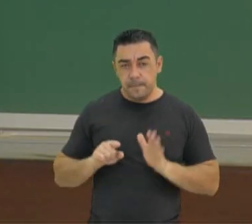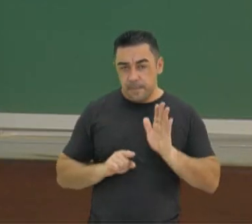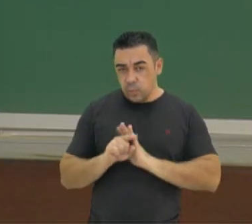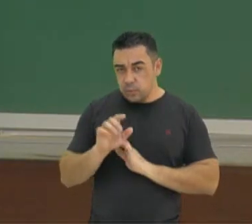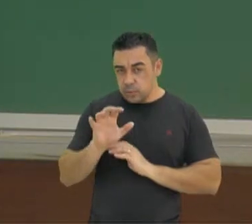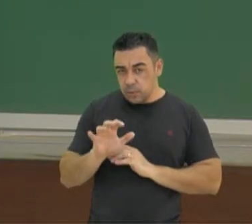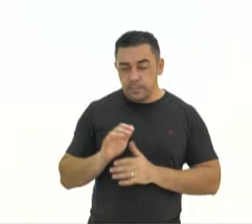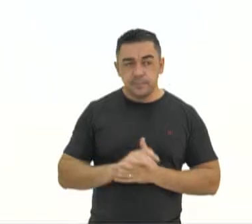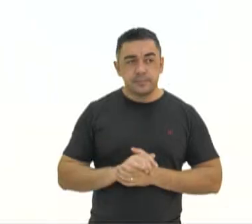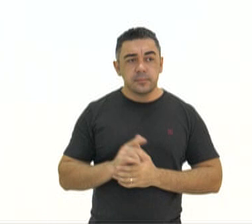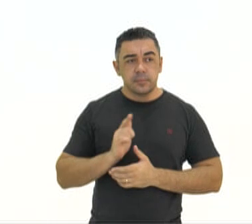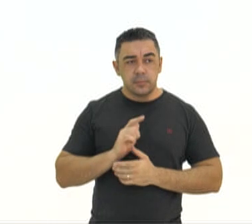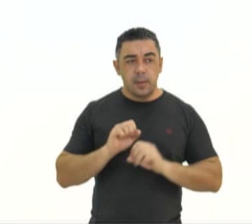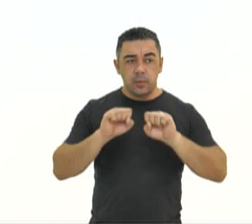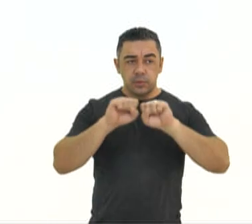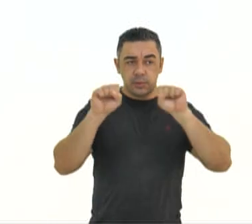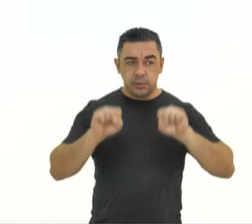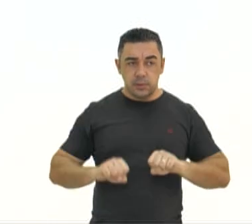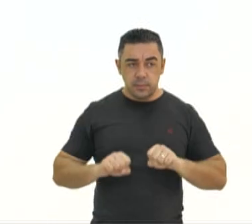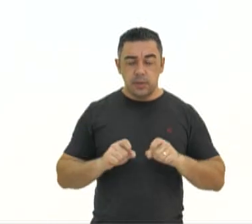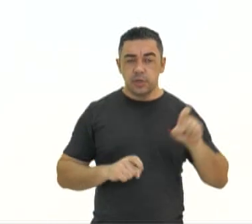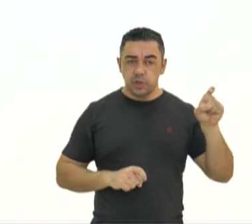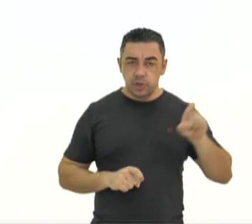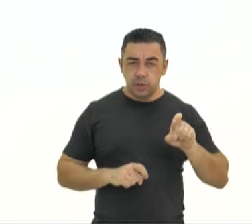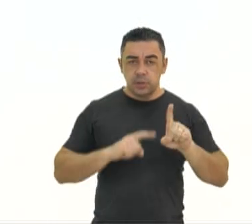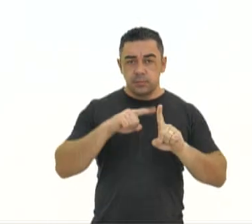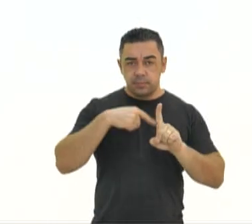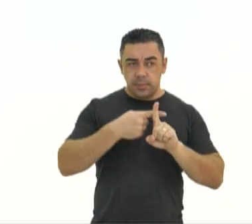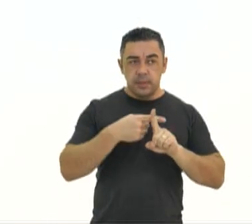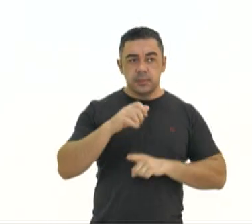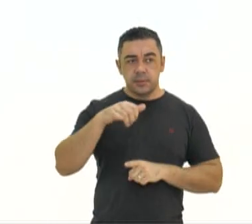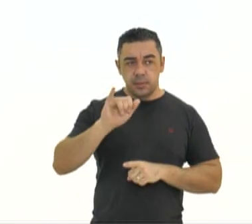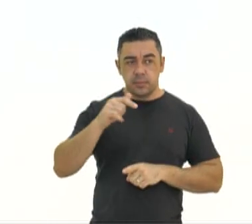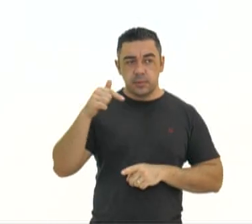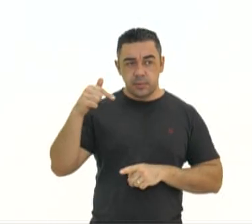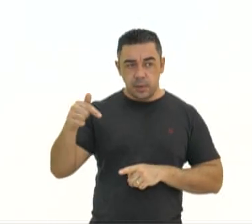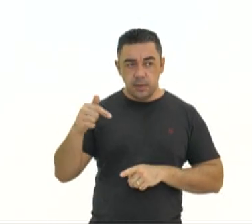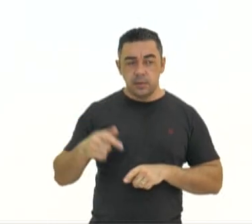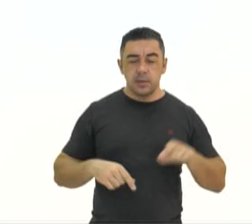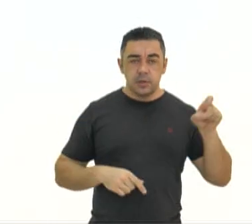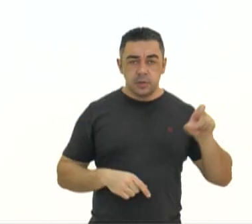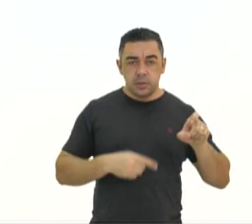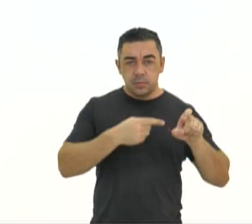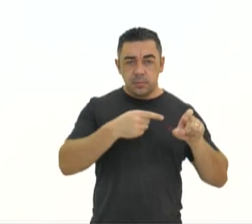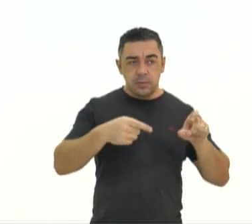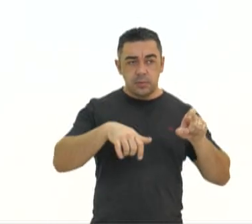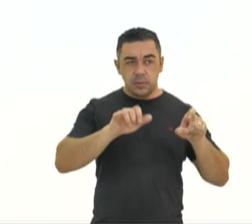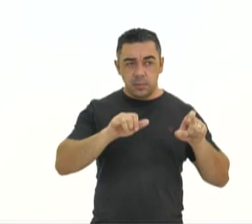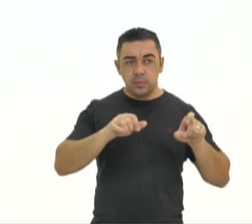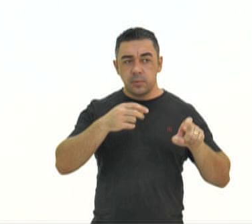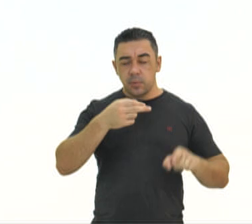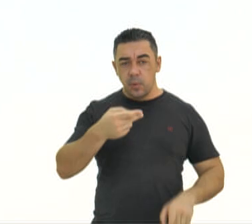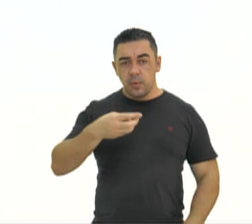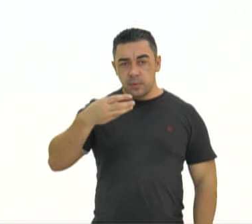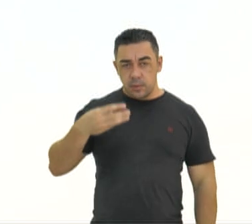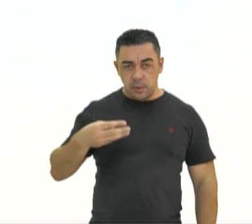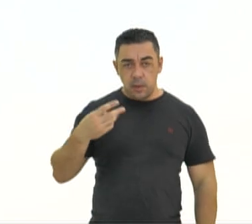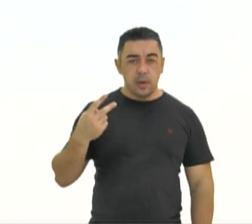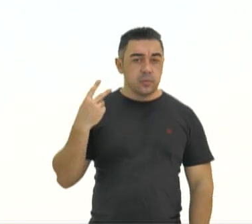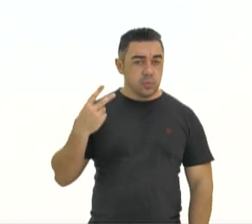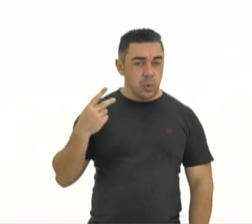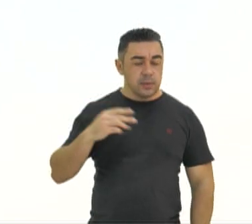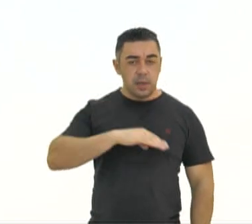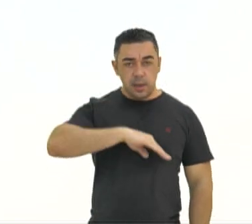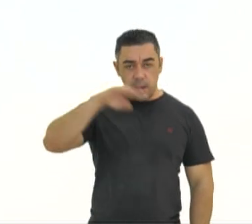seguinte, ó, dado o sistema, então tem um sistema de equação que representa duas retas no